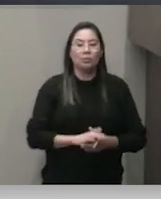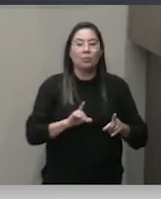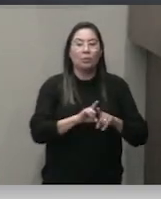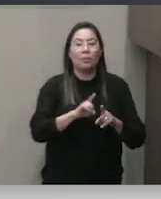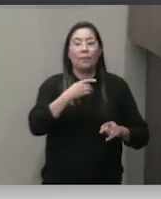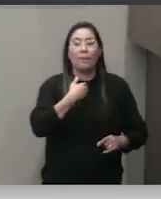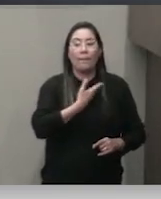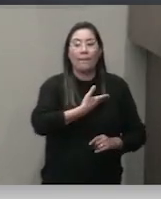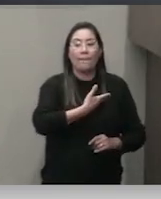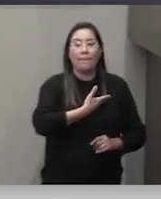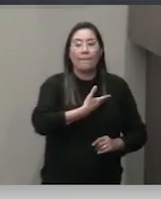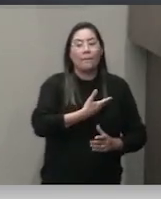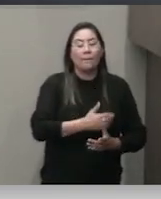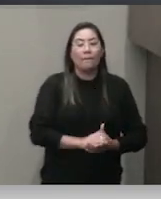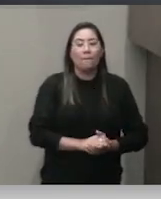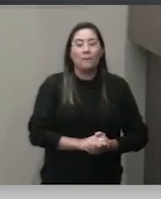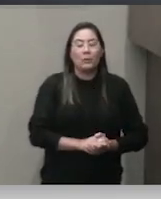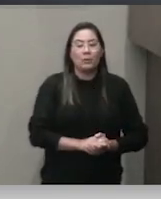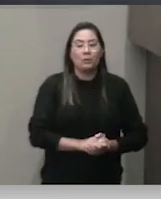grande amigo,